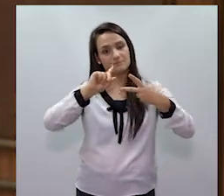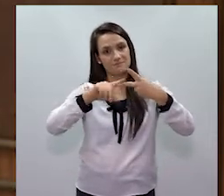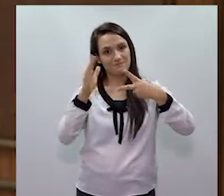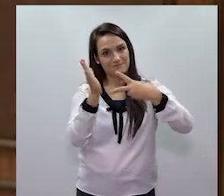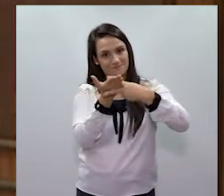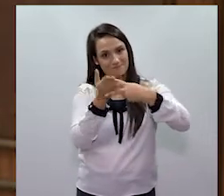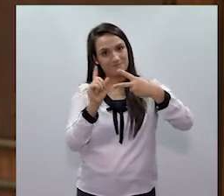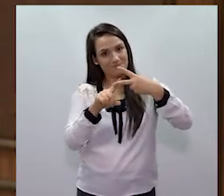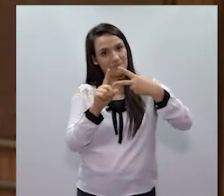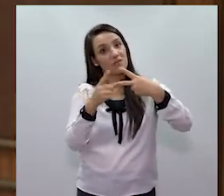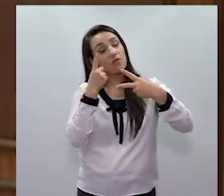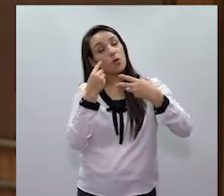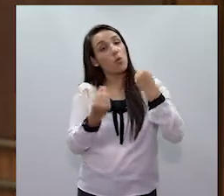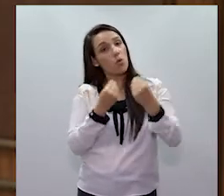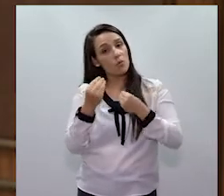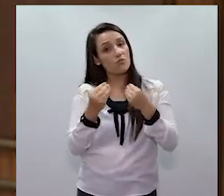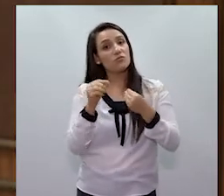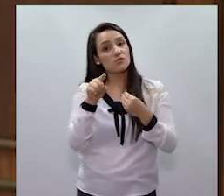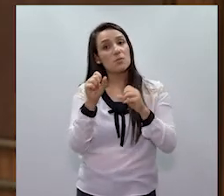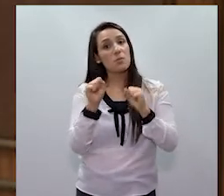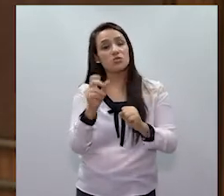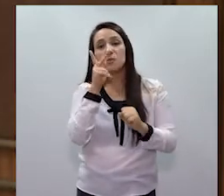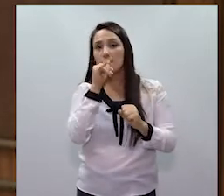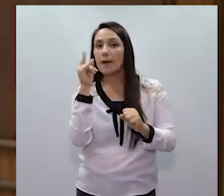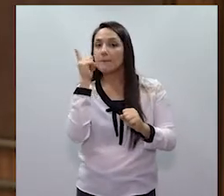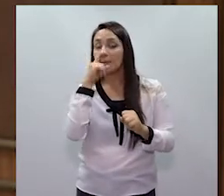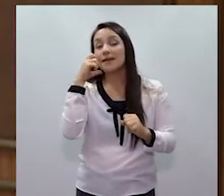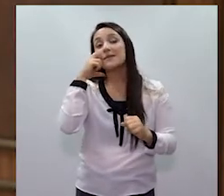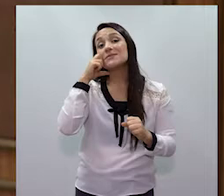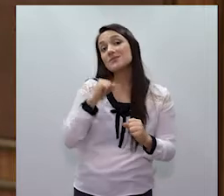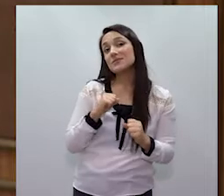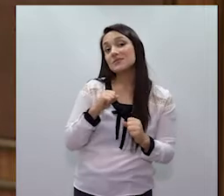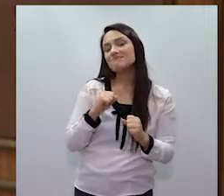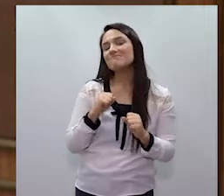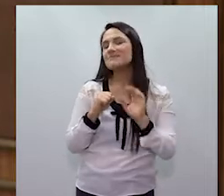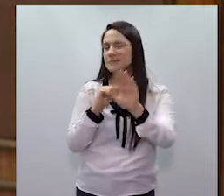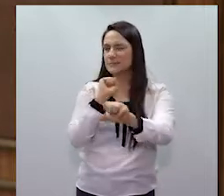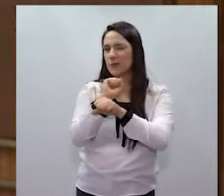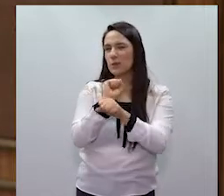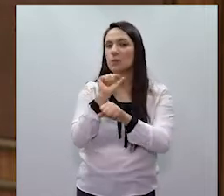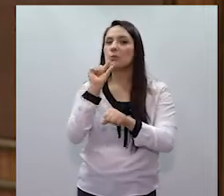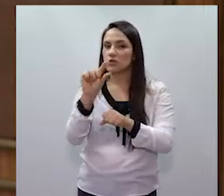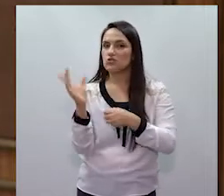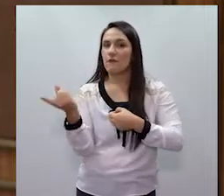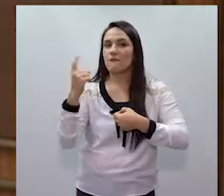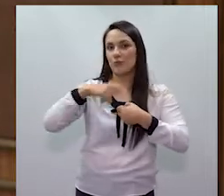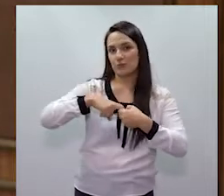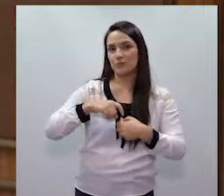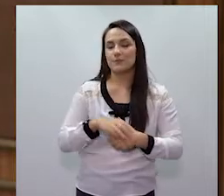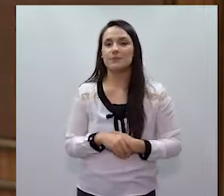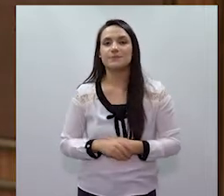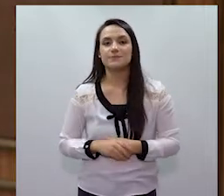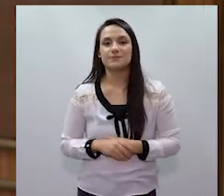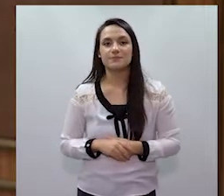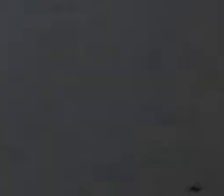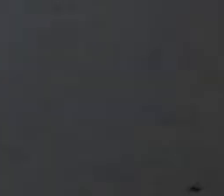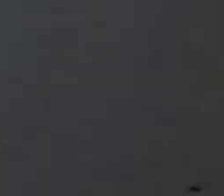qual é o passo a passo para ser um pai ou uma mãe adotivos. Não saia daí que a gente volta